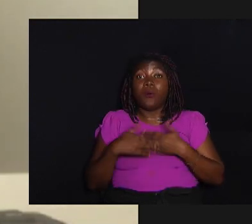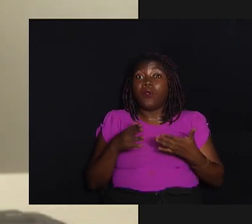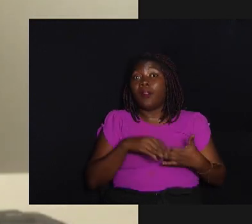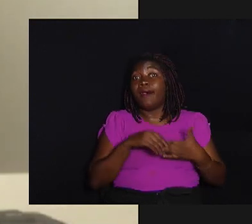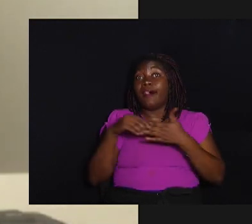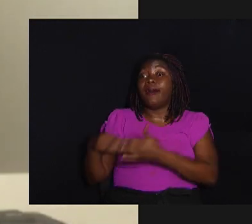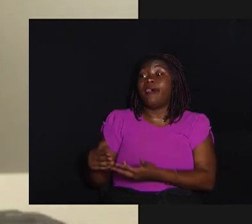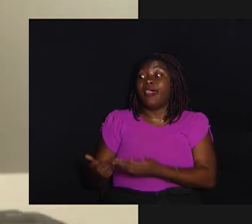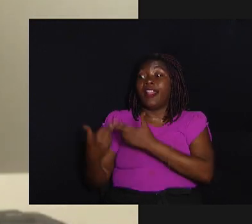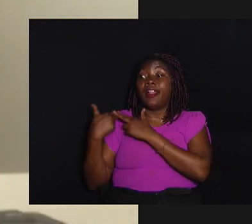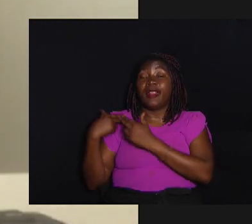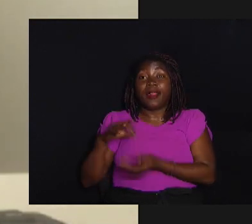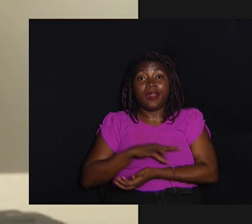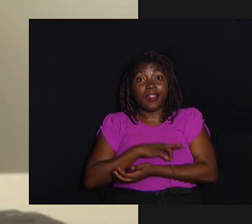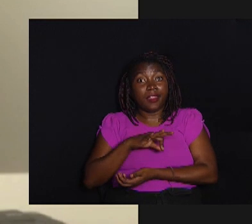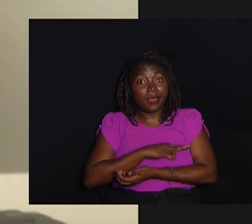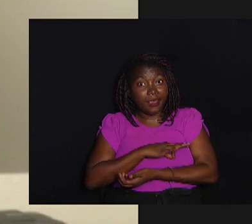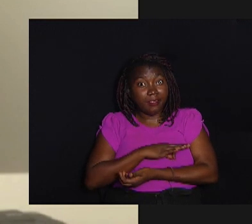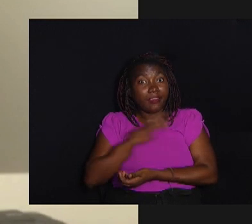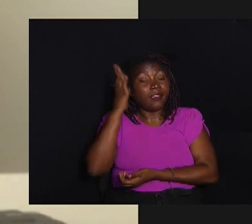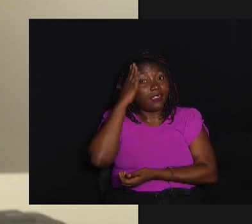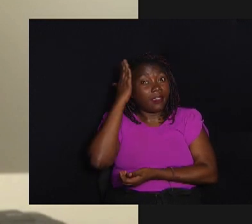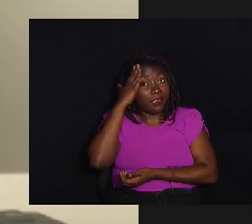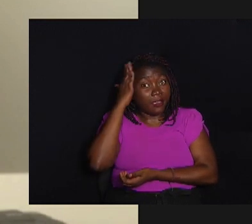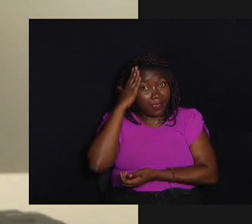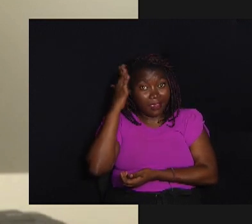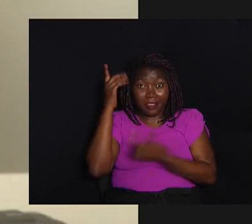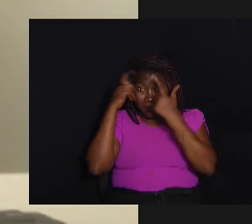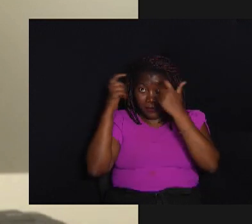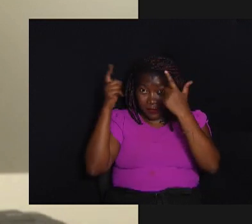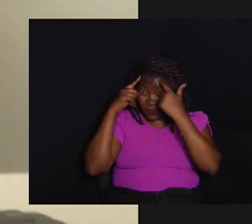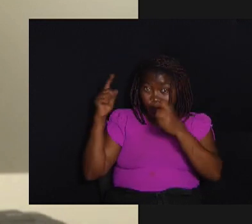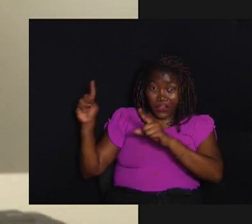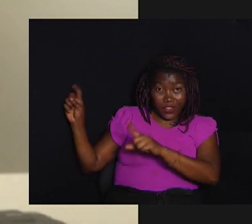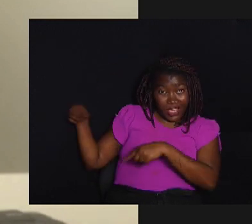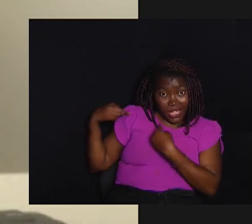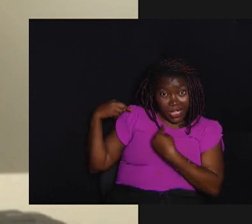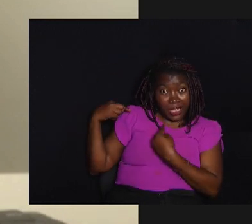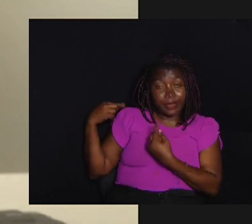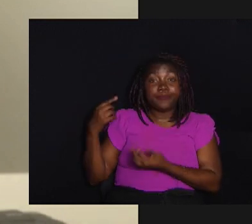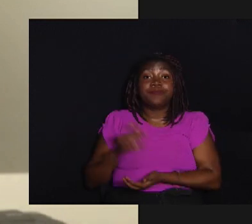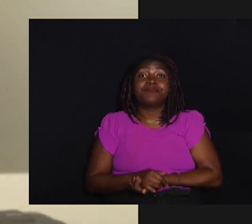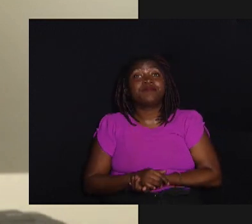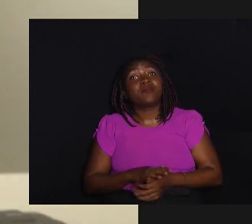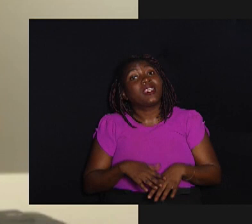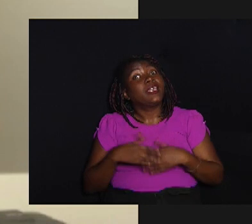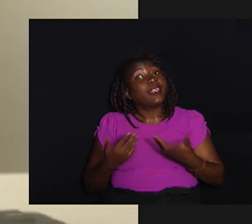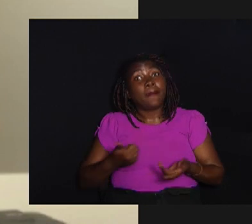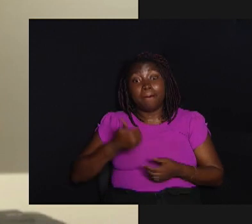policial o conhecimento de que existe essa violência, que ela está sofrendo essa violência. Então, no primeiro